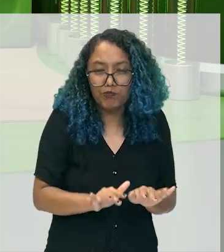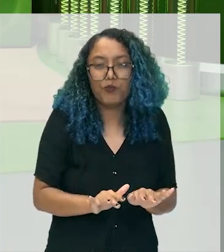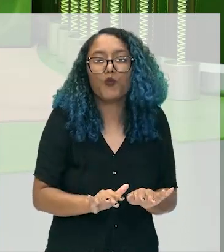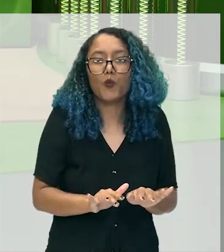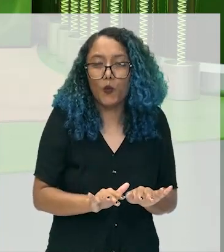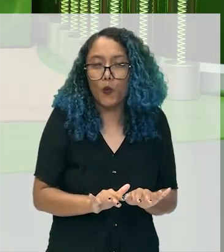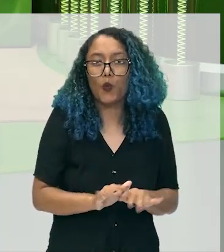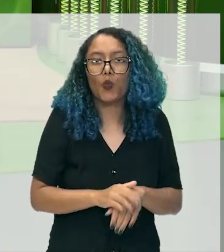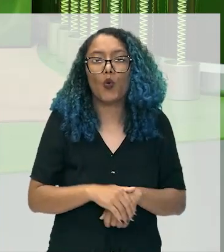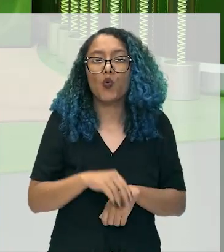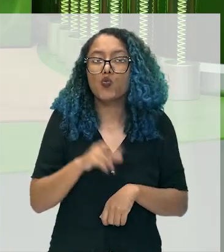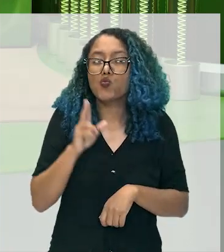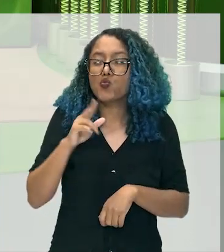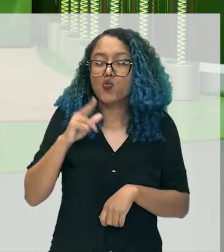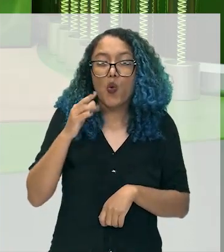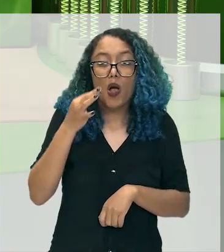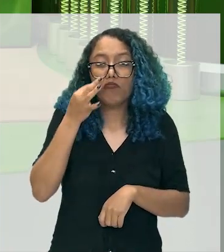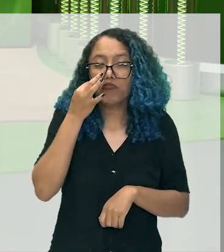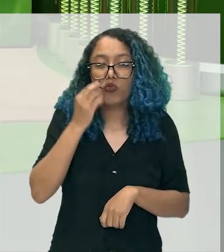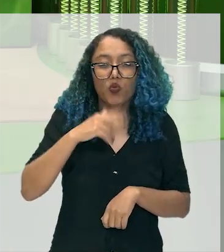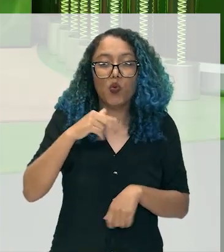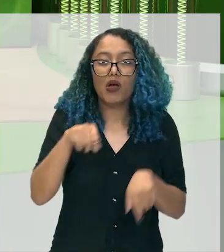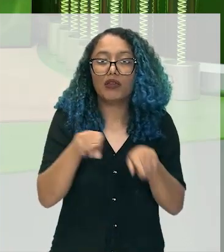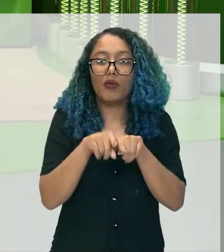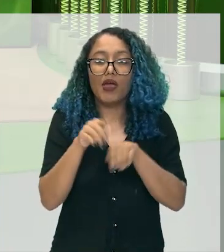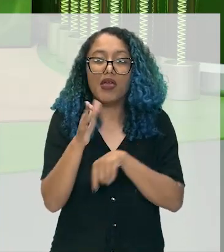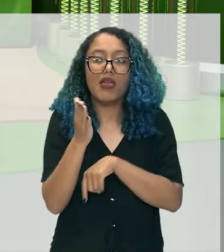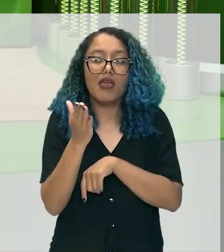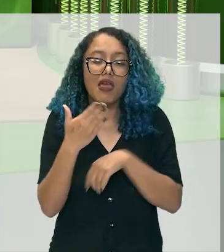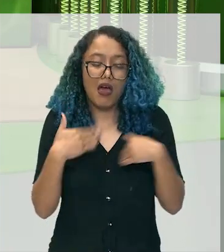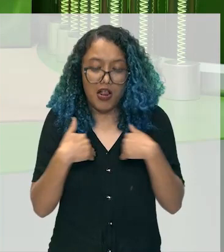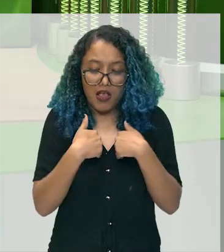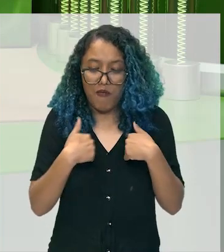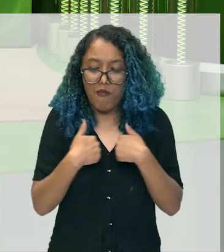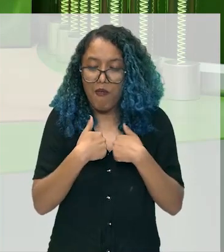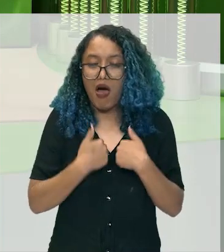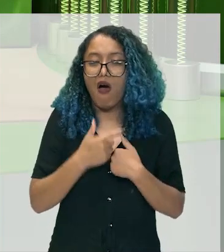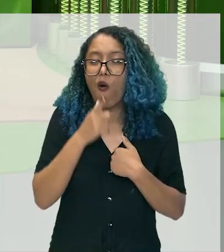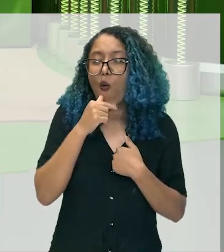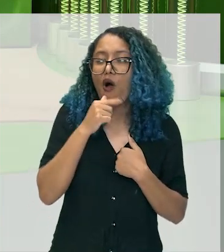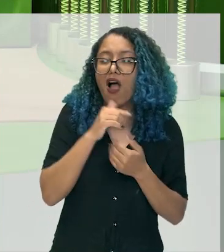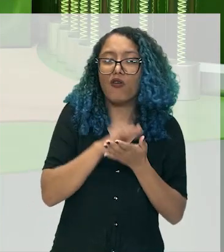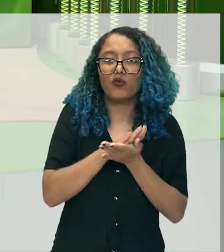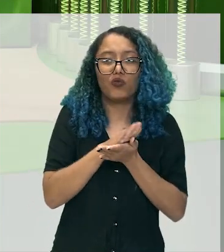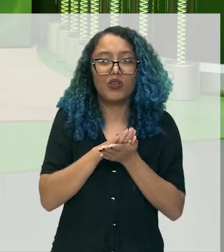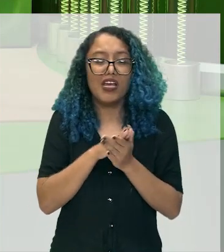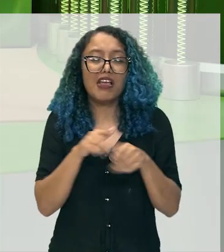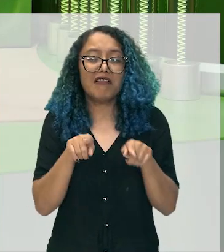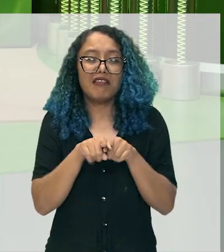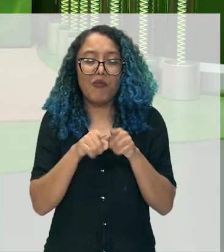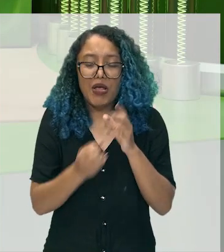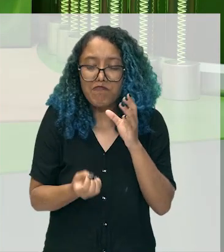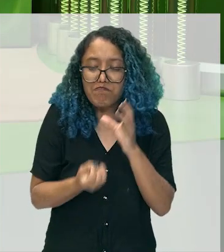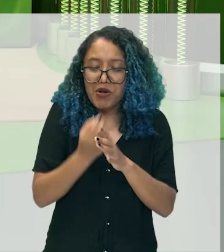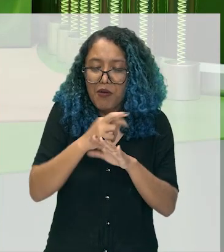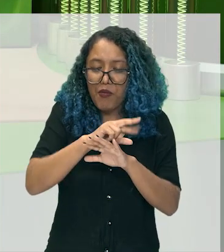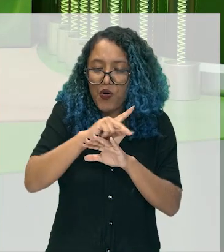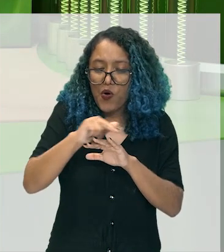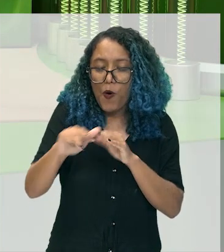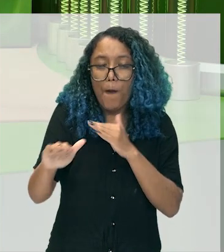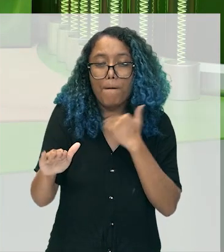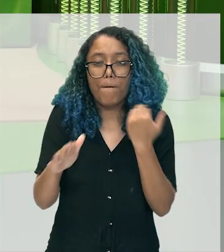viu antes. Animais que não têm água para beber, não têm floresta para viver, perda de